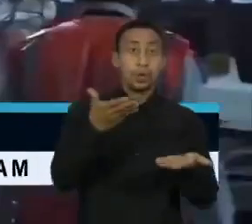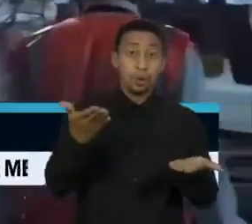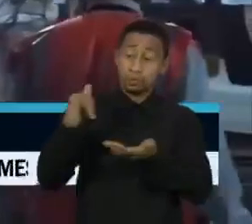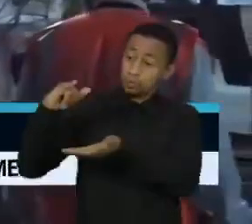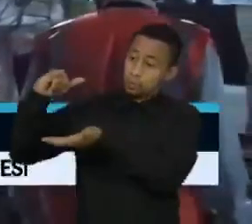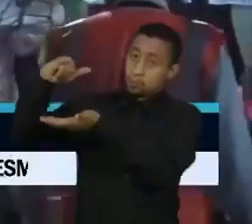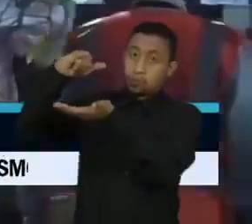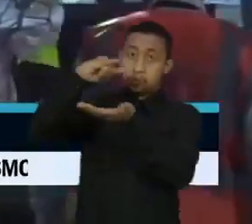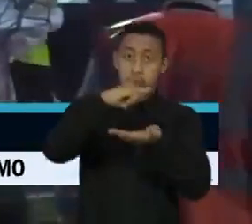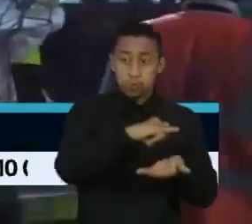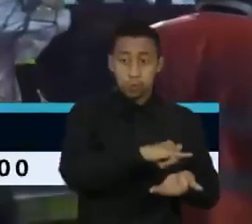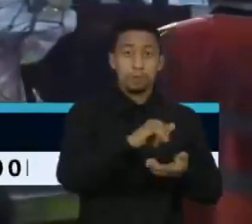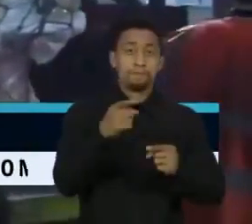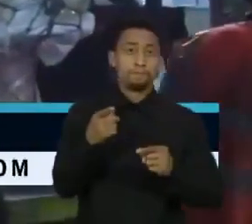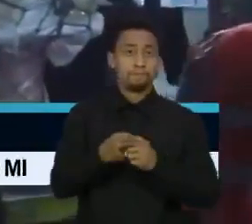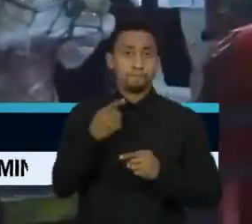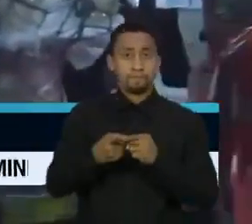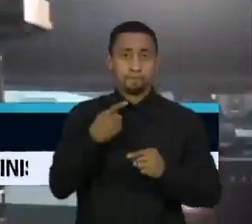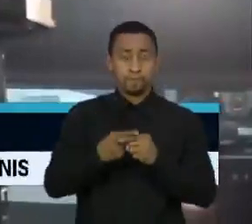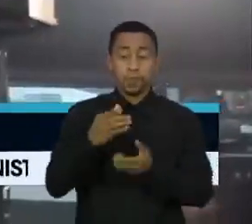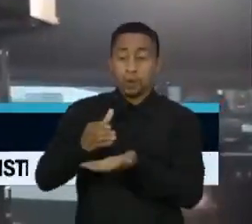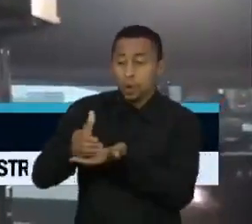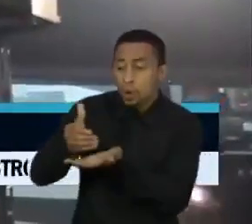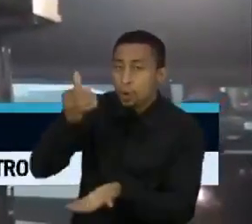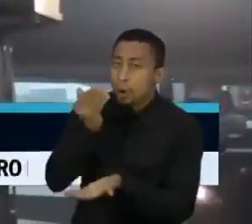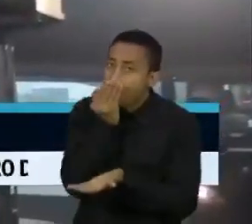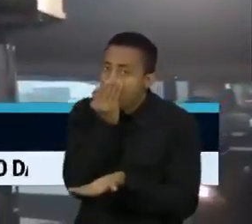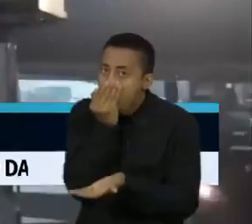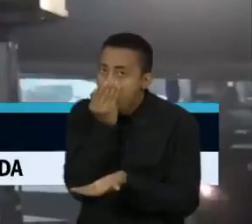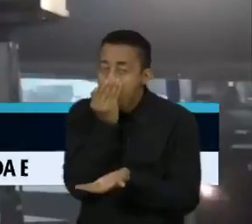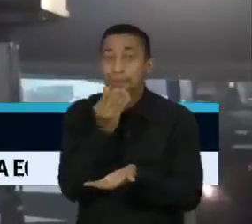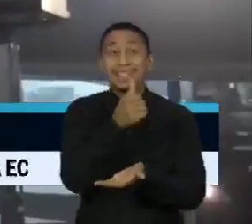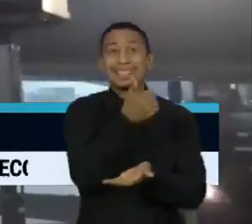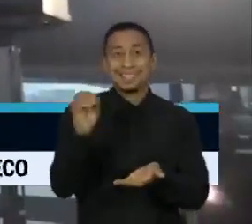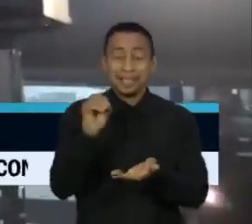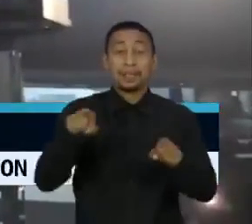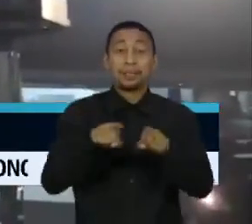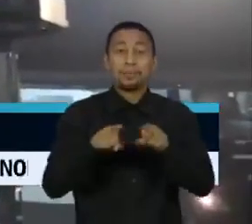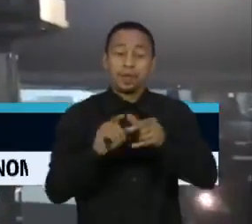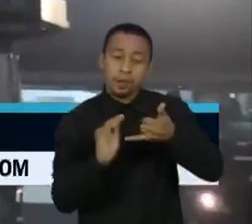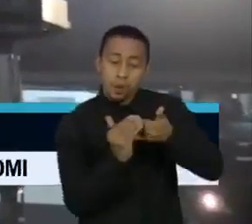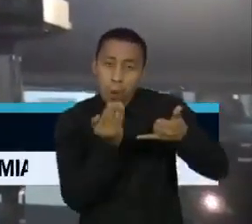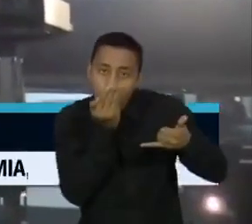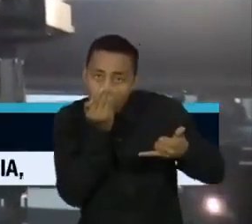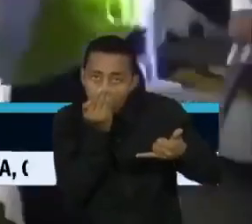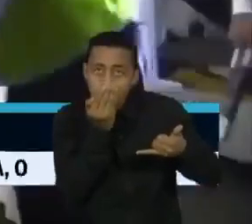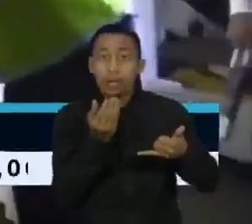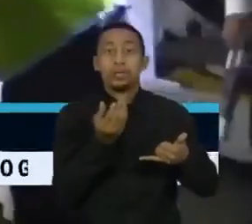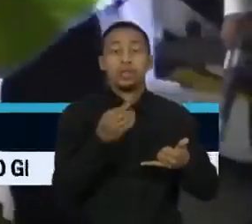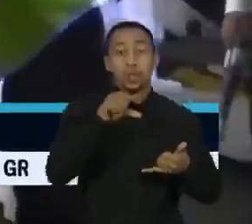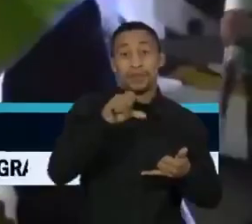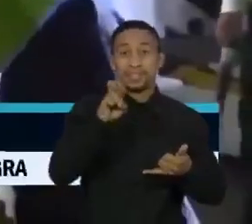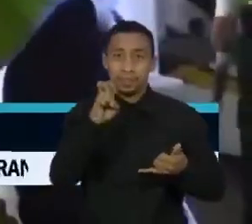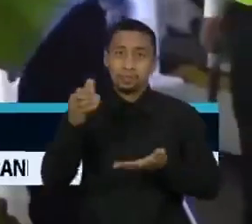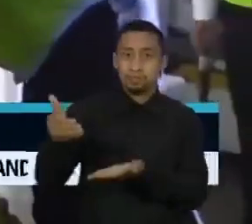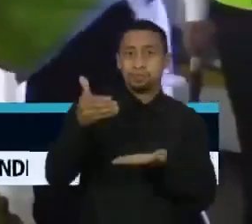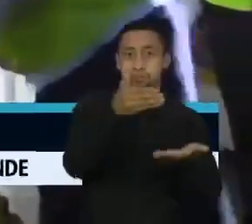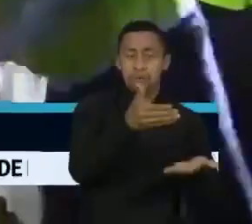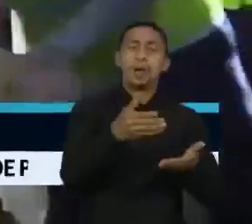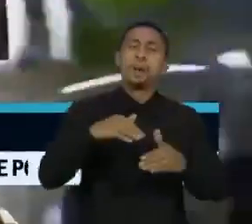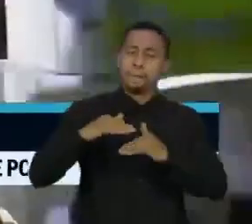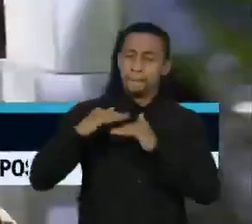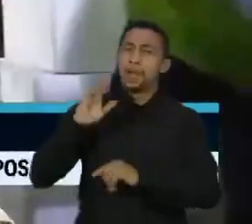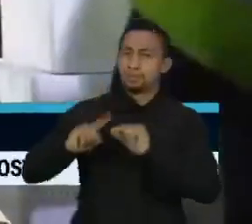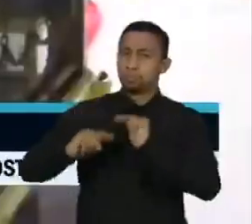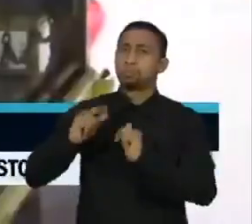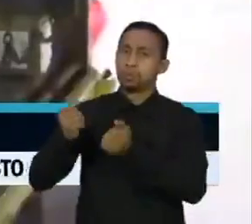pelos britânicos. 100 respiradores e 95 concentradores de oxigênio. Mais equipamentos devem chegar do Reino Unido até